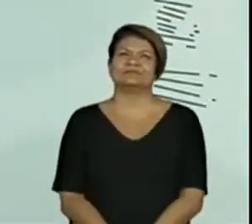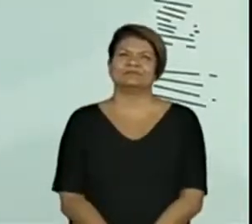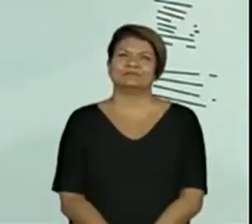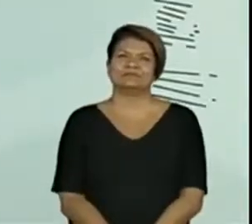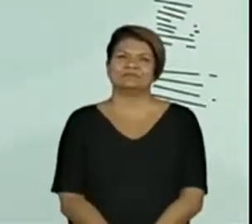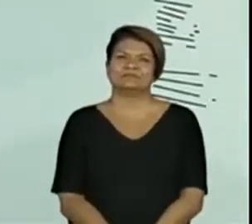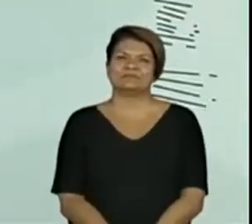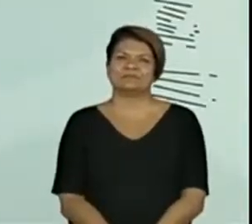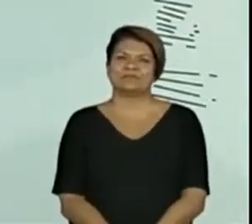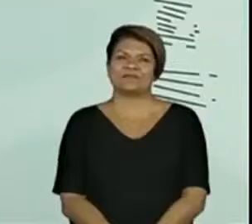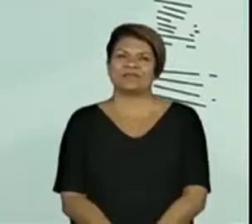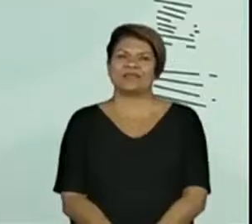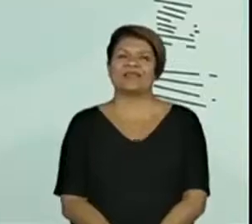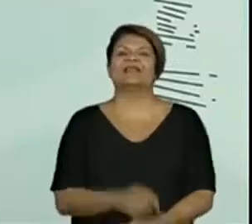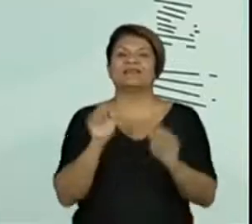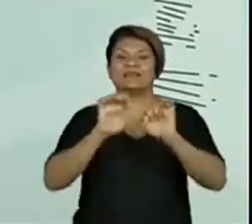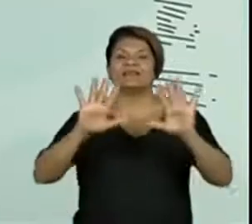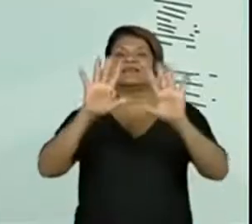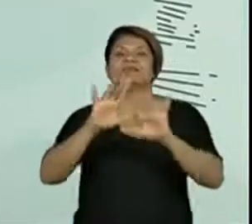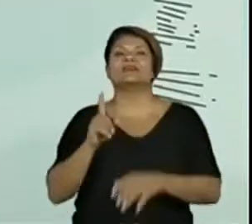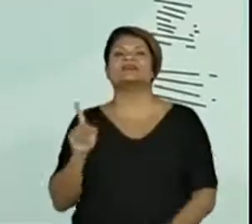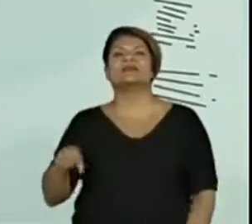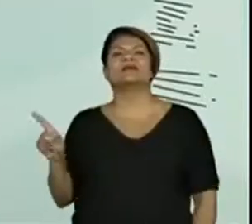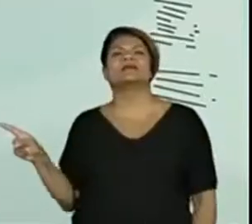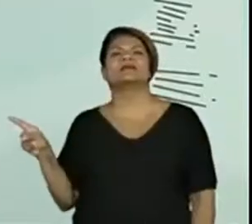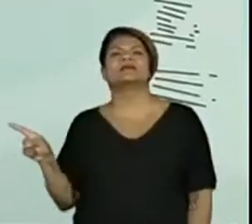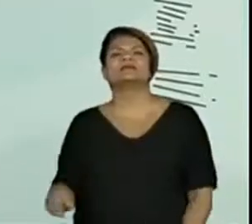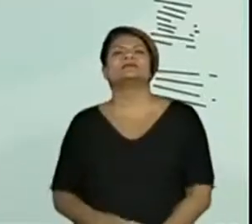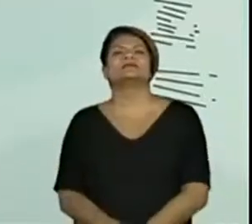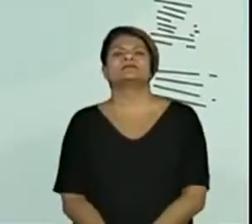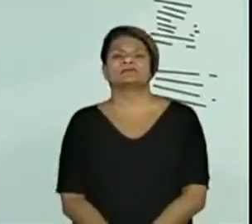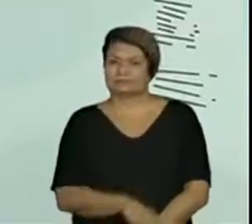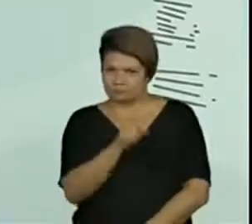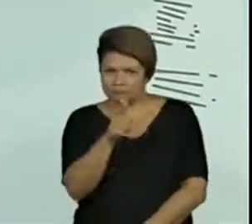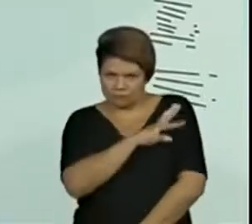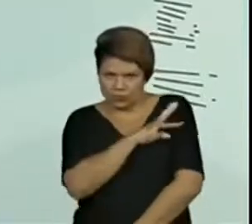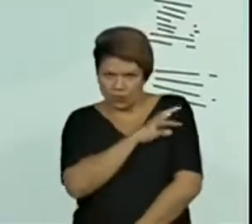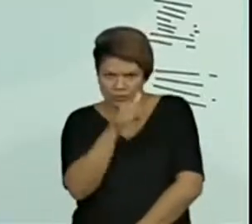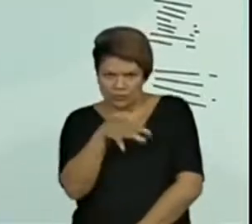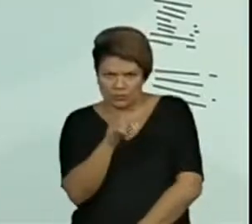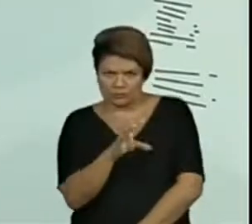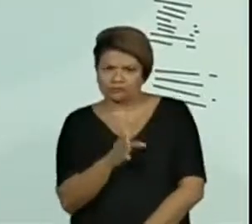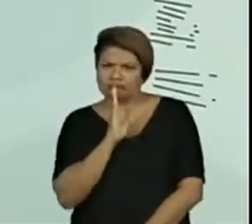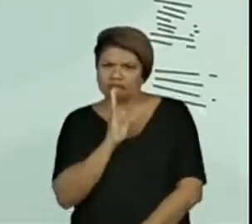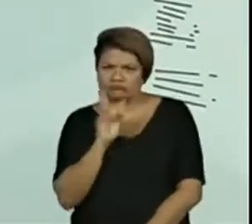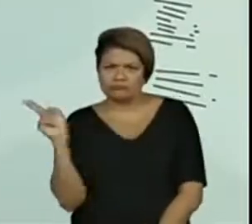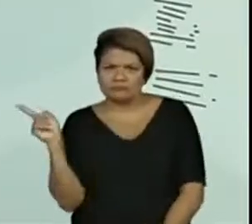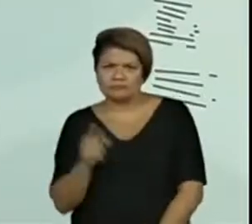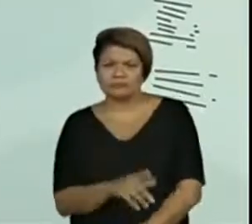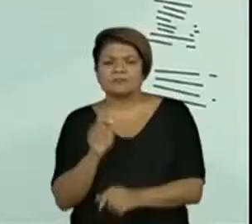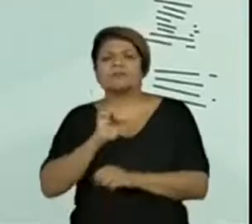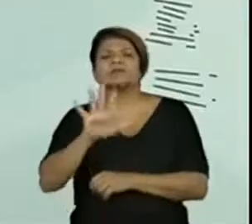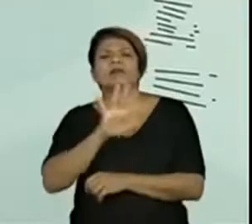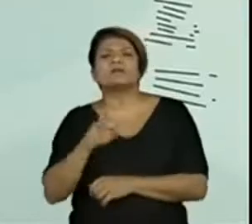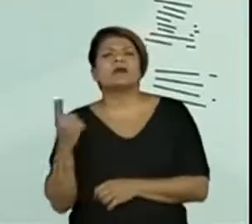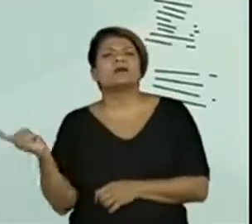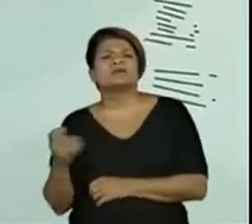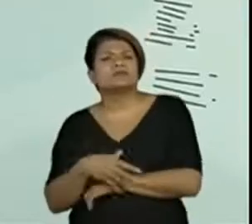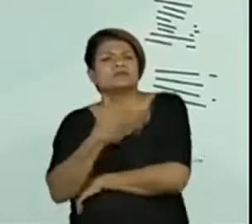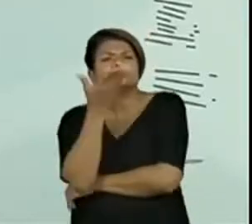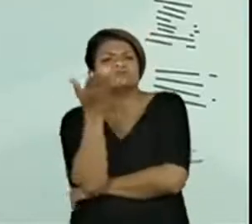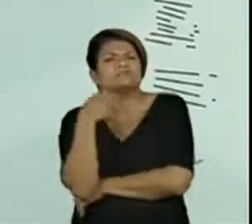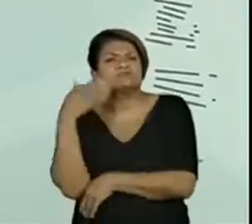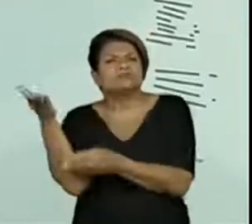Que imagem é essa? Estudante do quarto ano já viu essa imagem antes? E o que essa imagem está fazendo na nossa